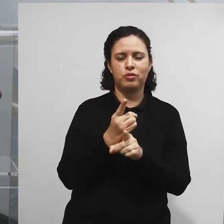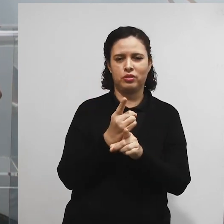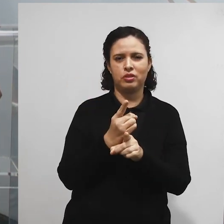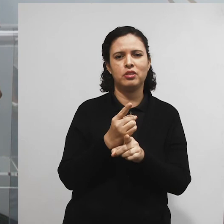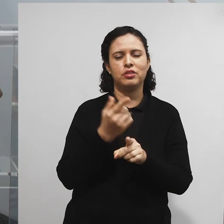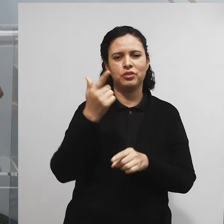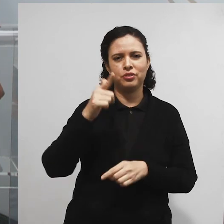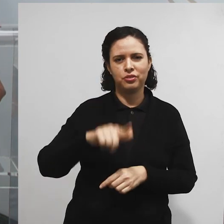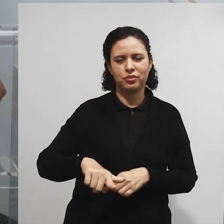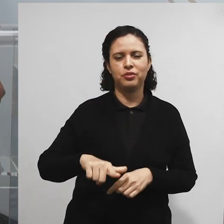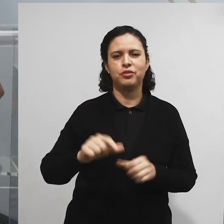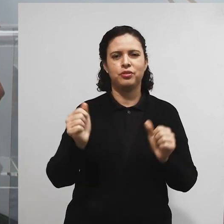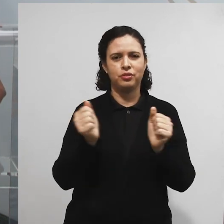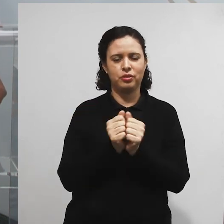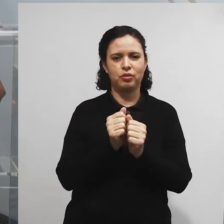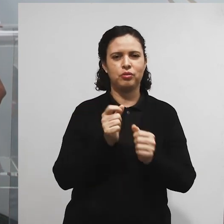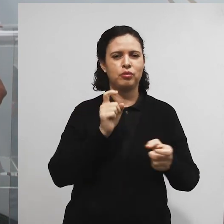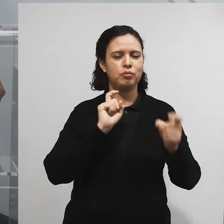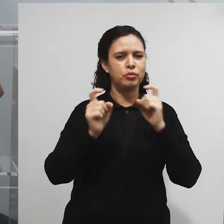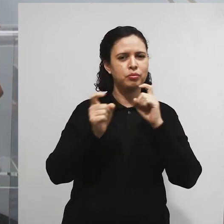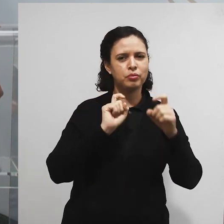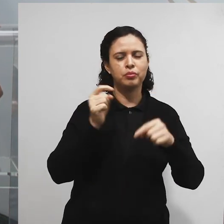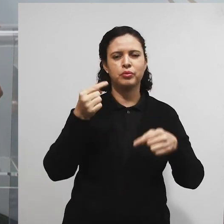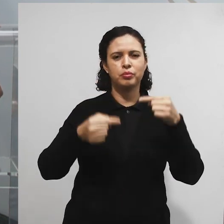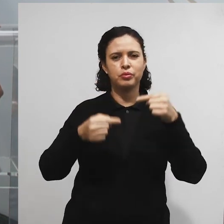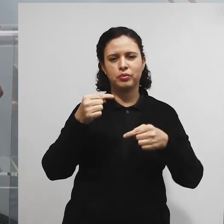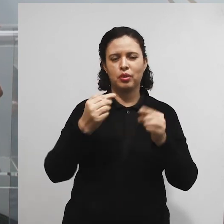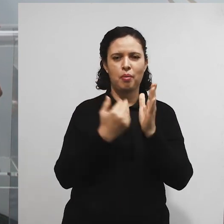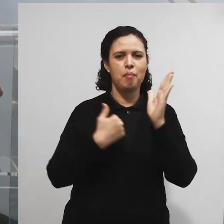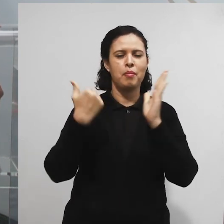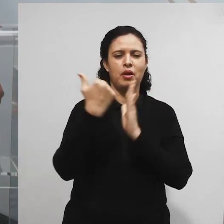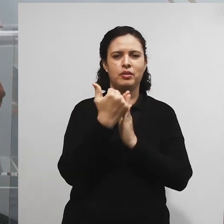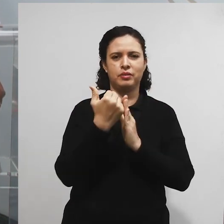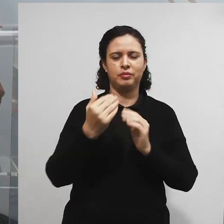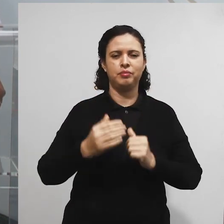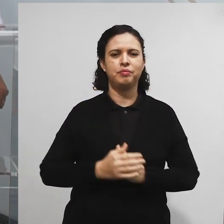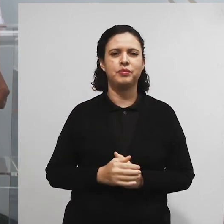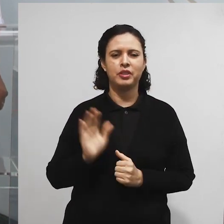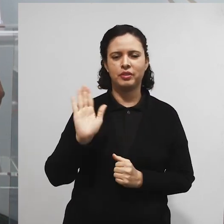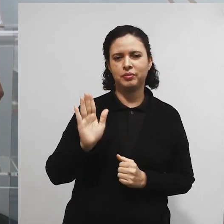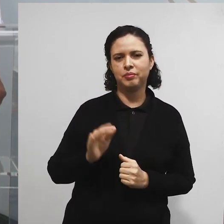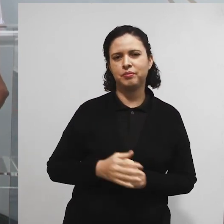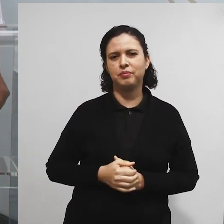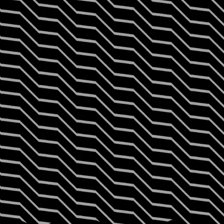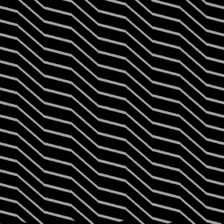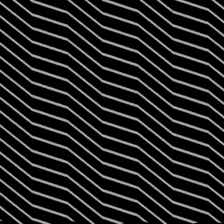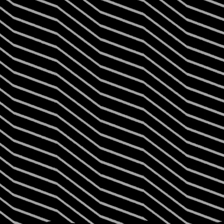encontrar e que a gente possa discutir e falar mais sobre esses assuntos. Até mais!